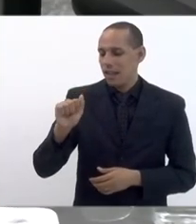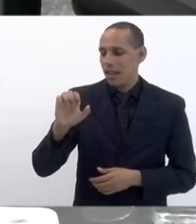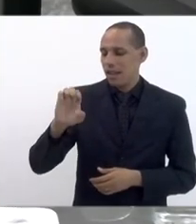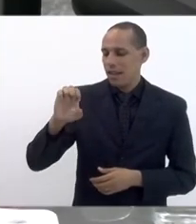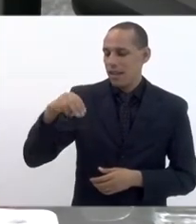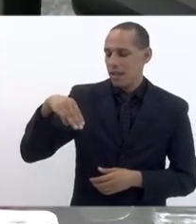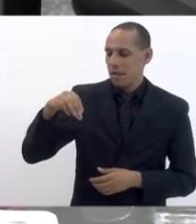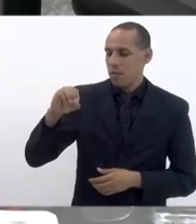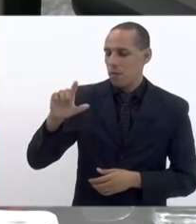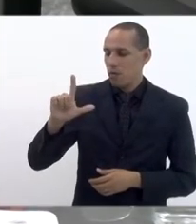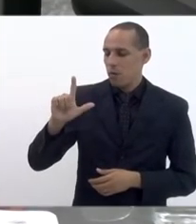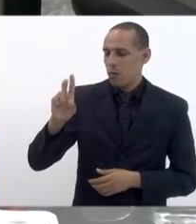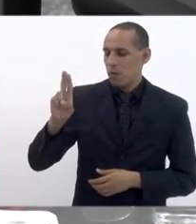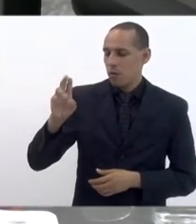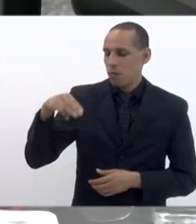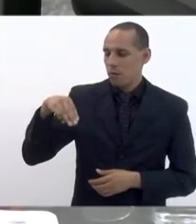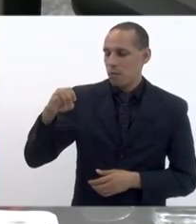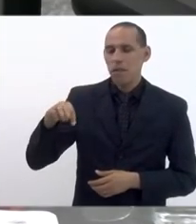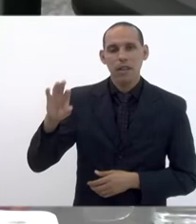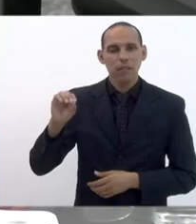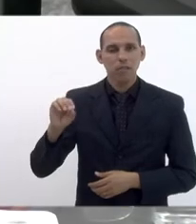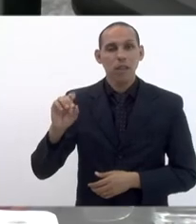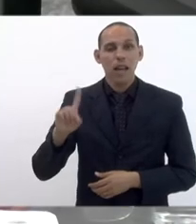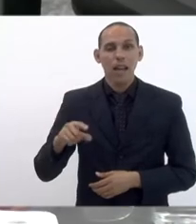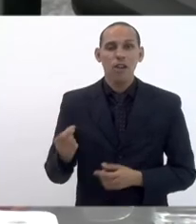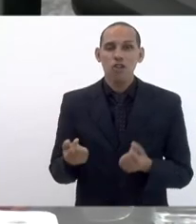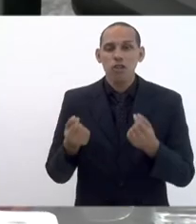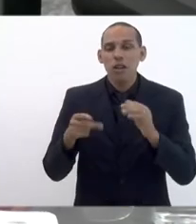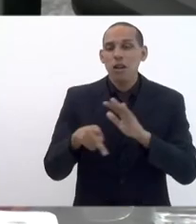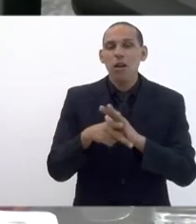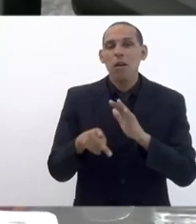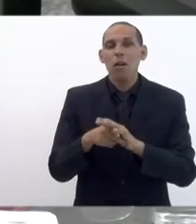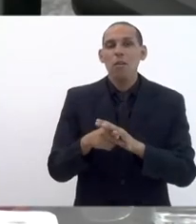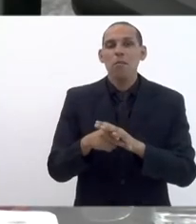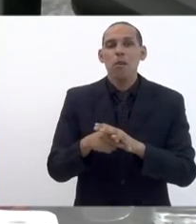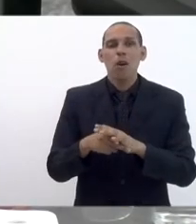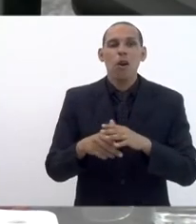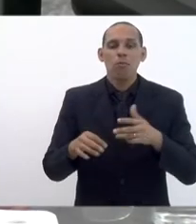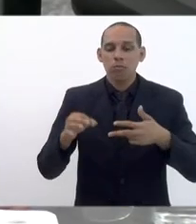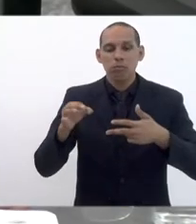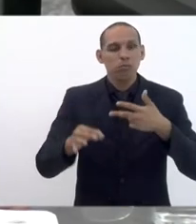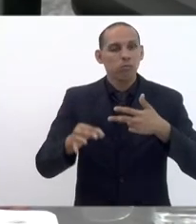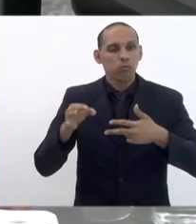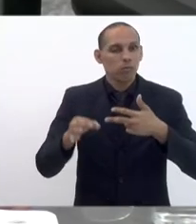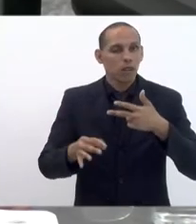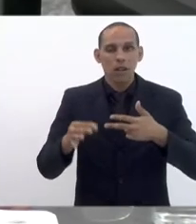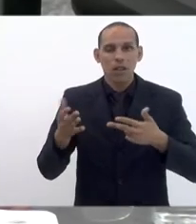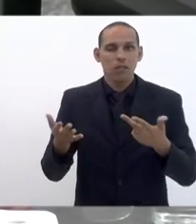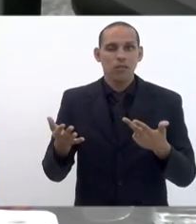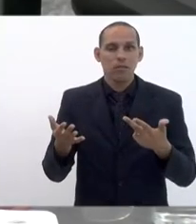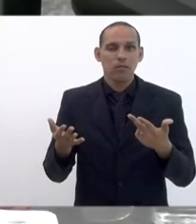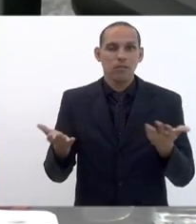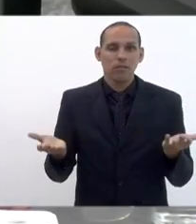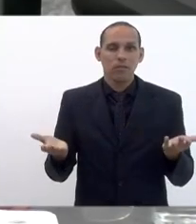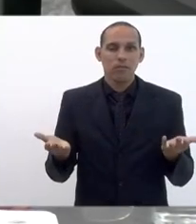isso é recurso do fundo do judiciário. Então, nós temos...